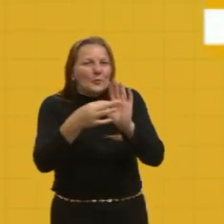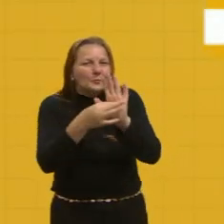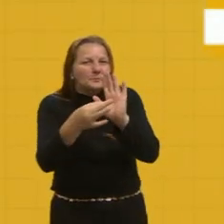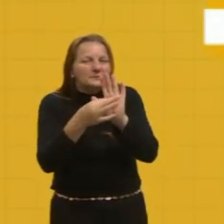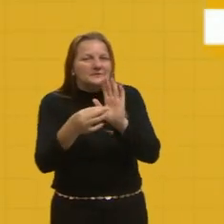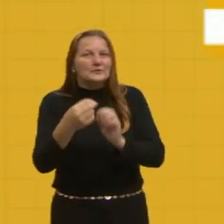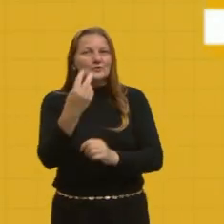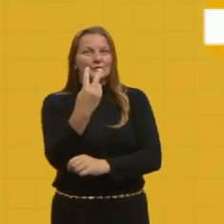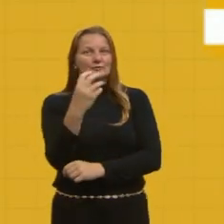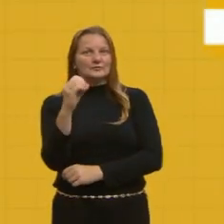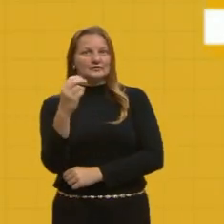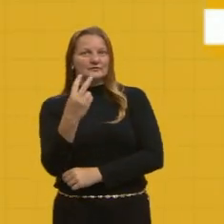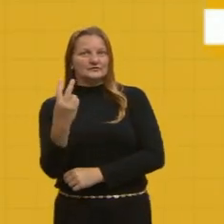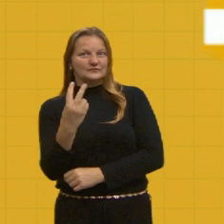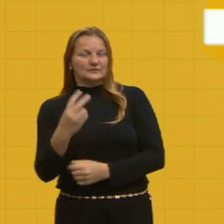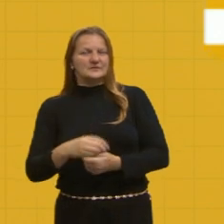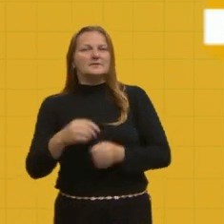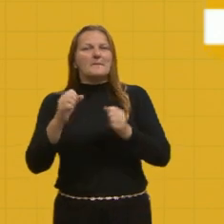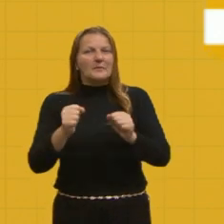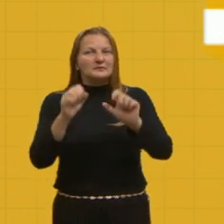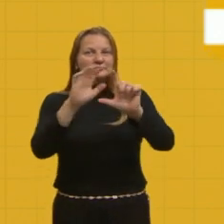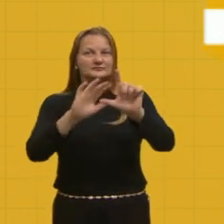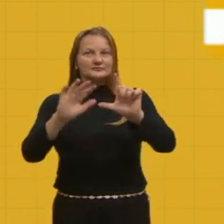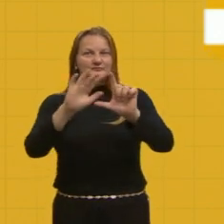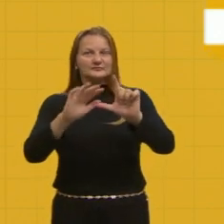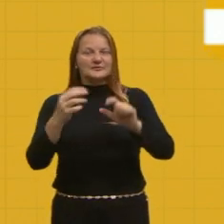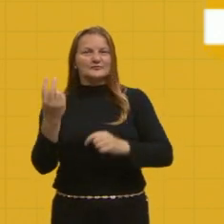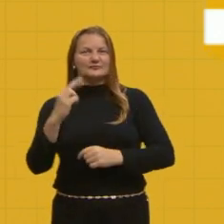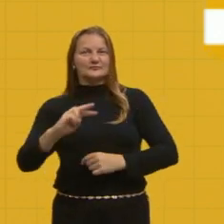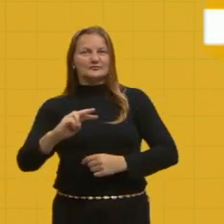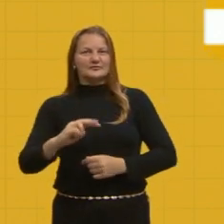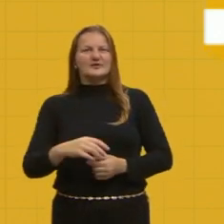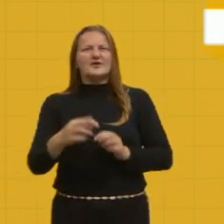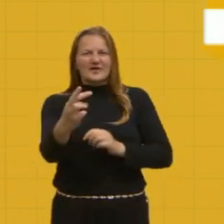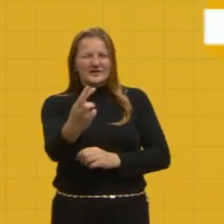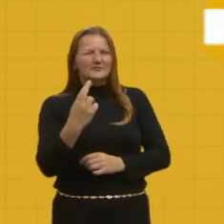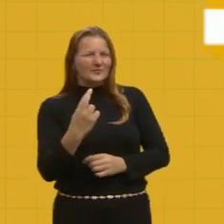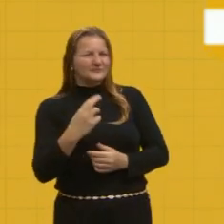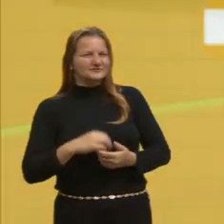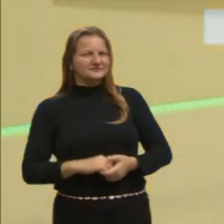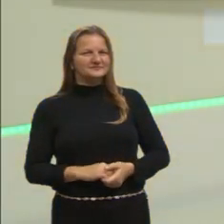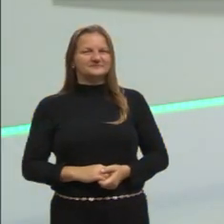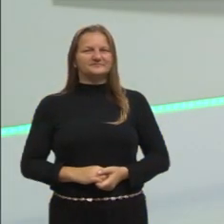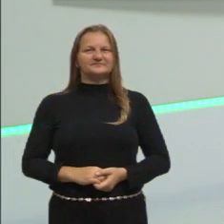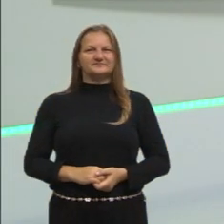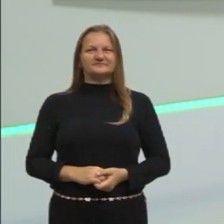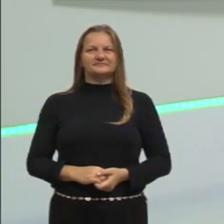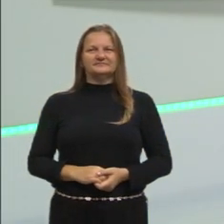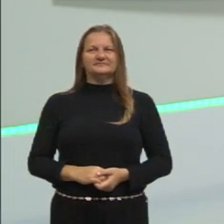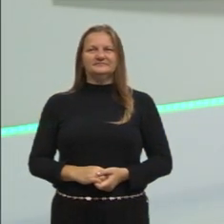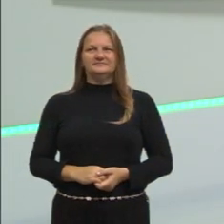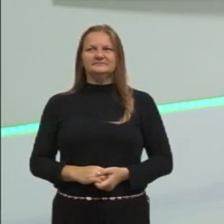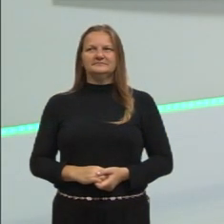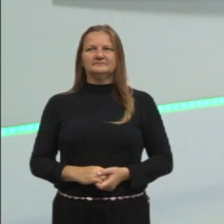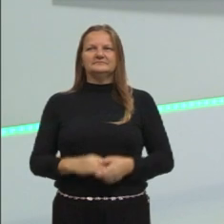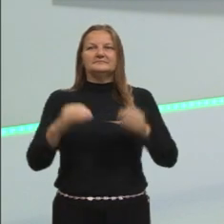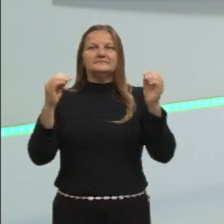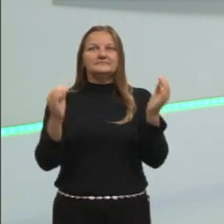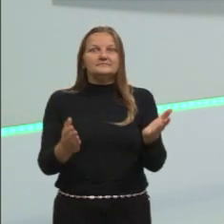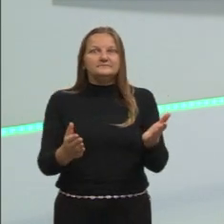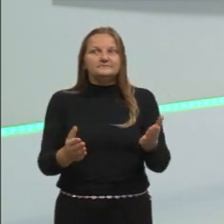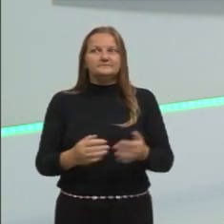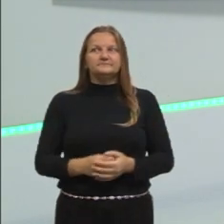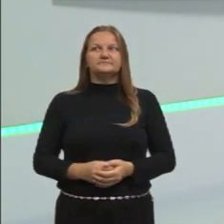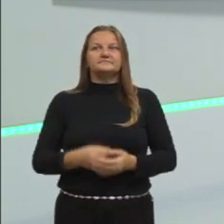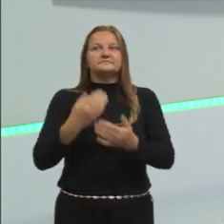2022 acesse o QR Code no link e responda hoje nós veremos a aula